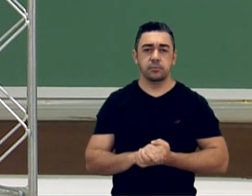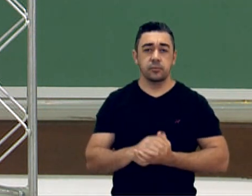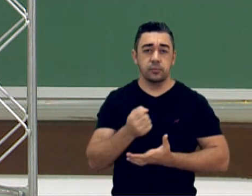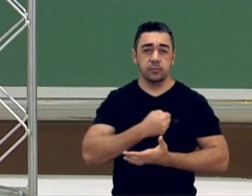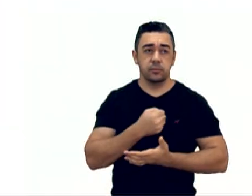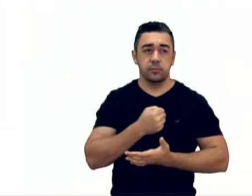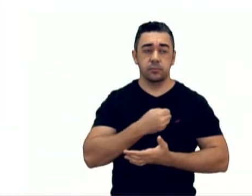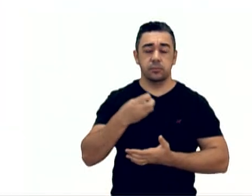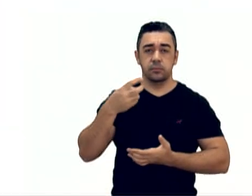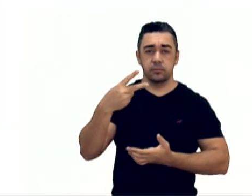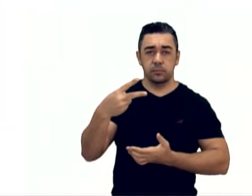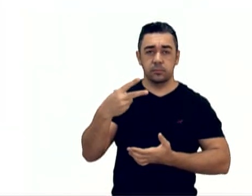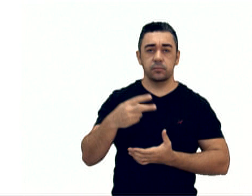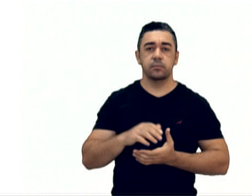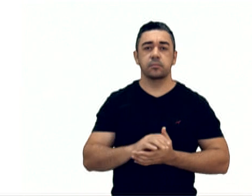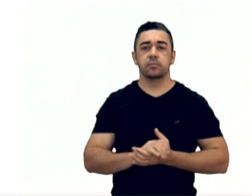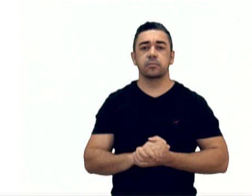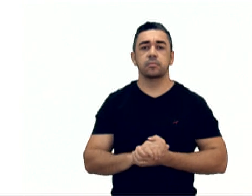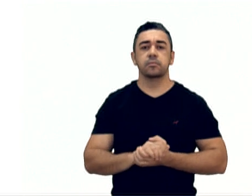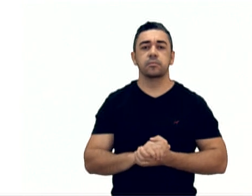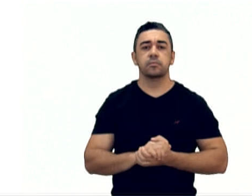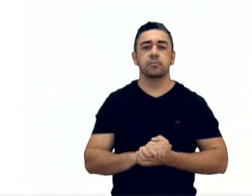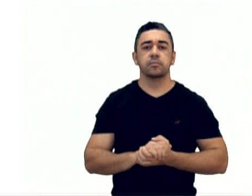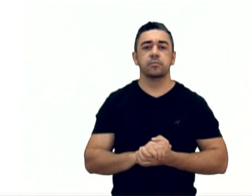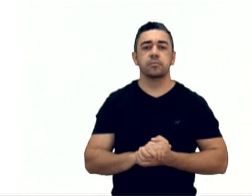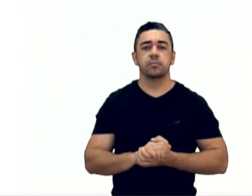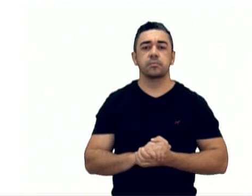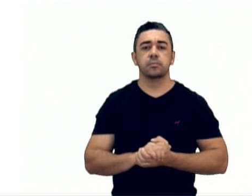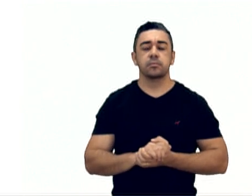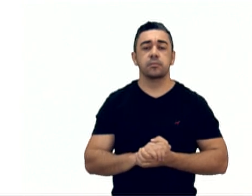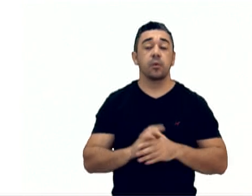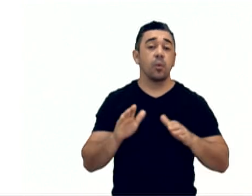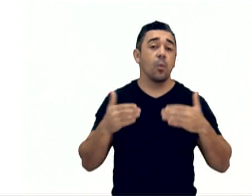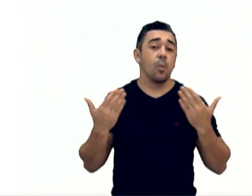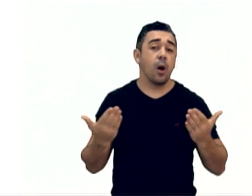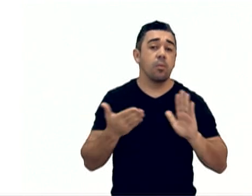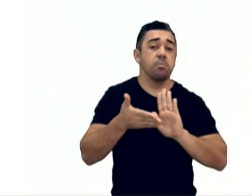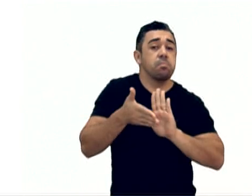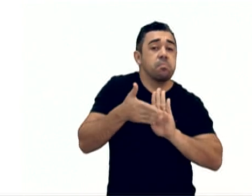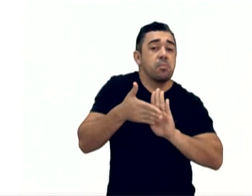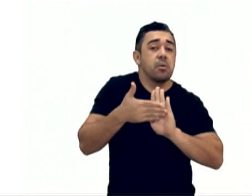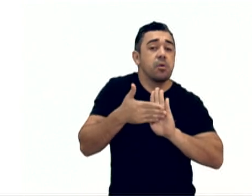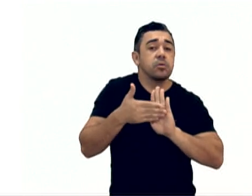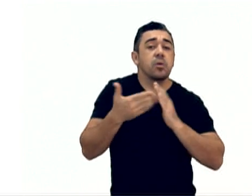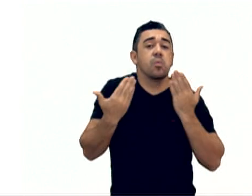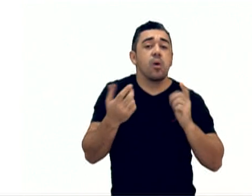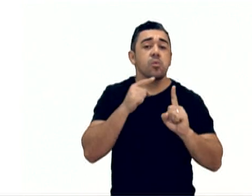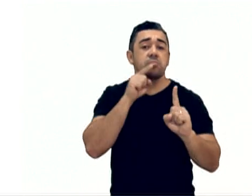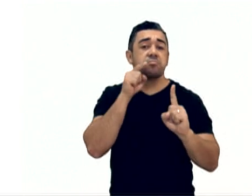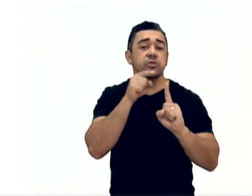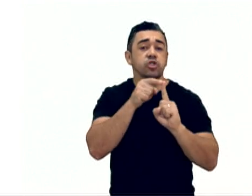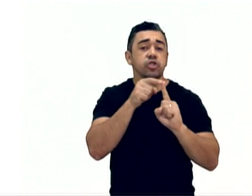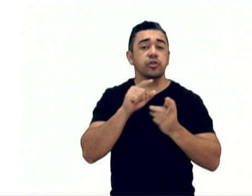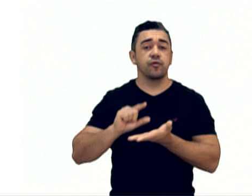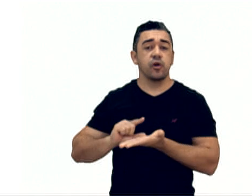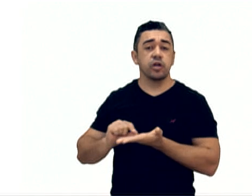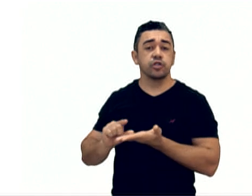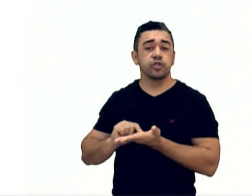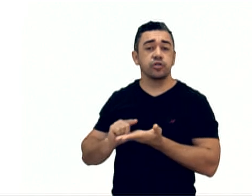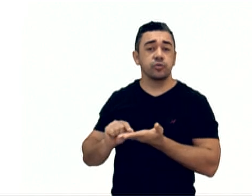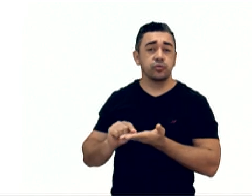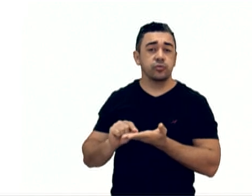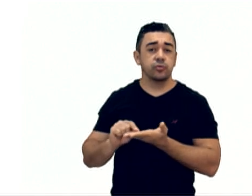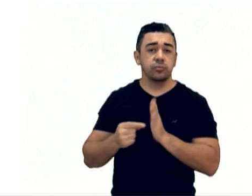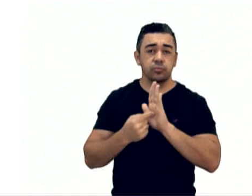2. What is the purpose of this article? Qual que é o propósito, o objetivo desse artigo?